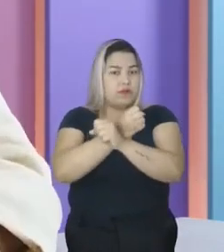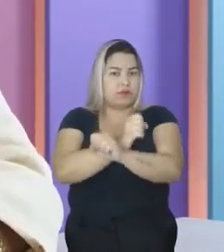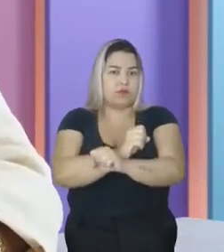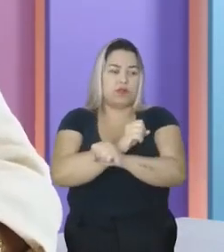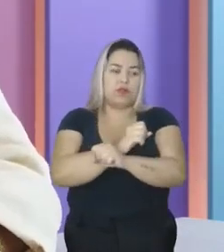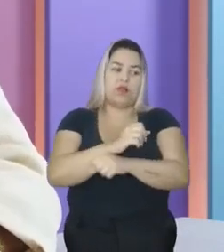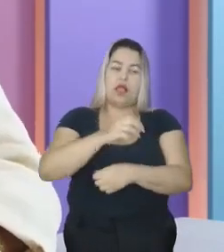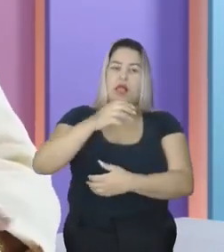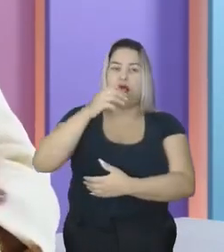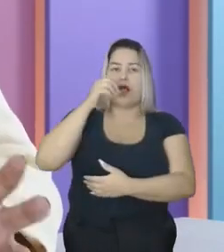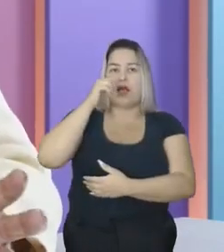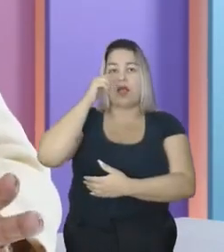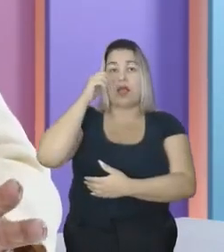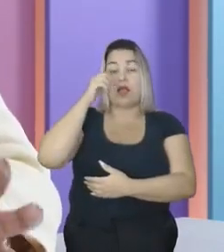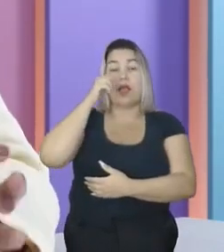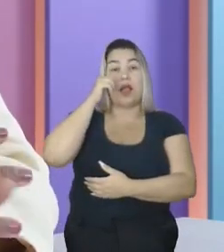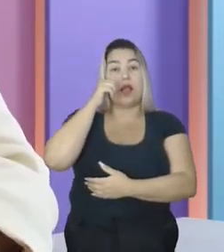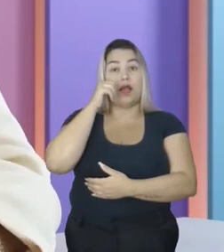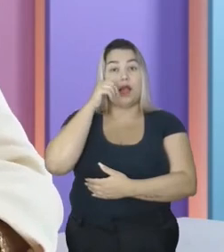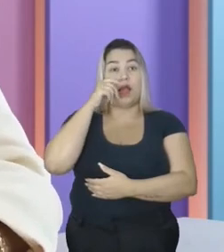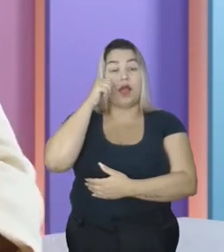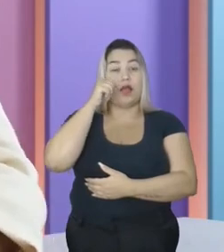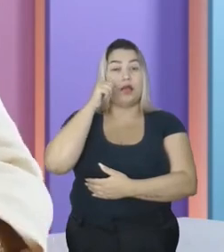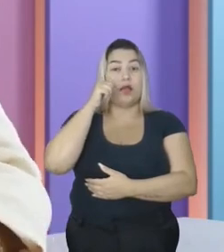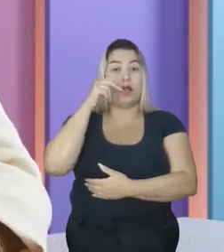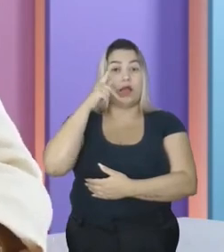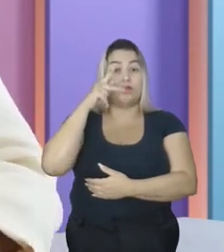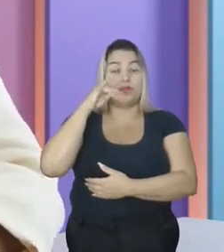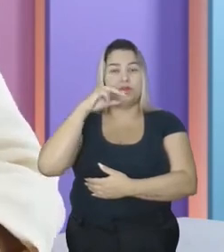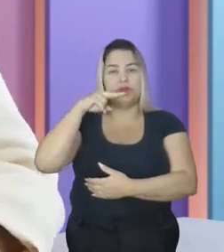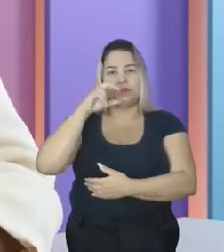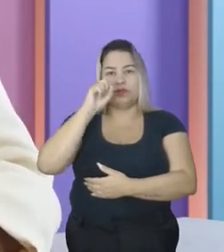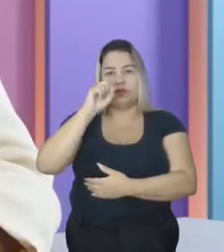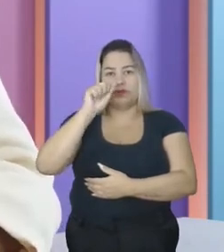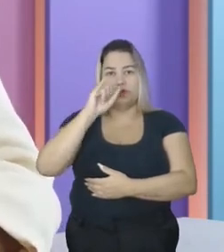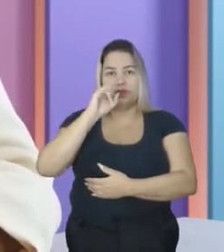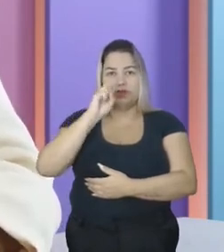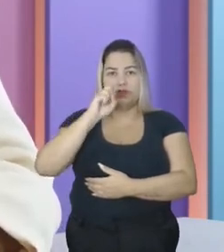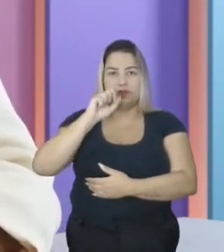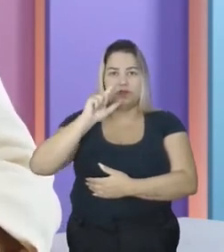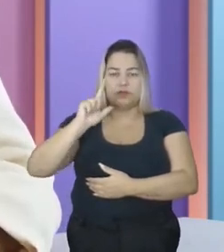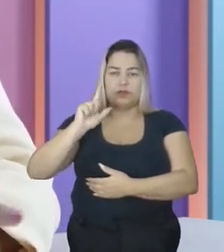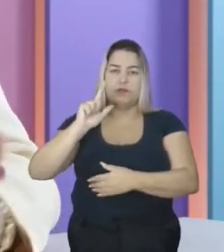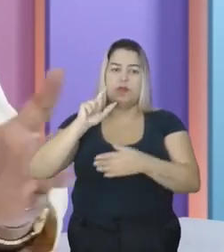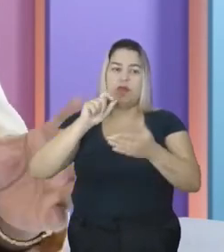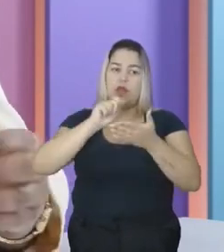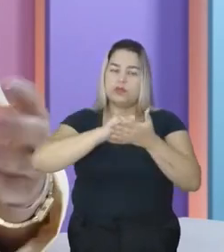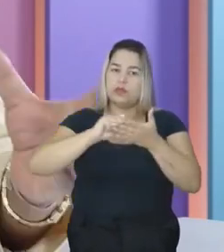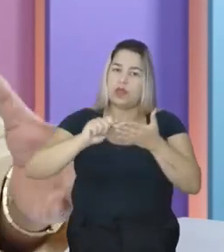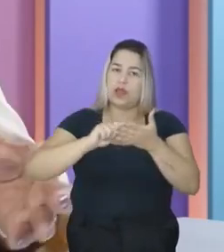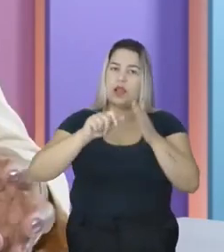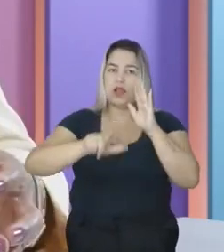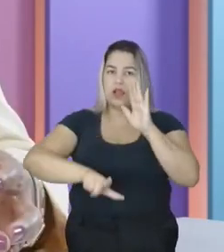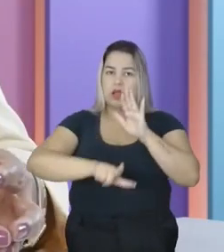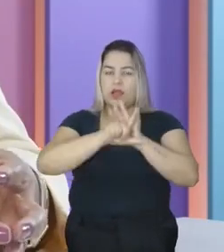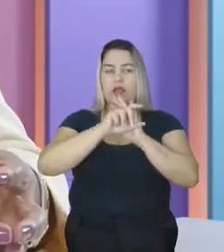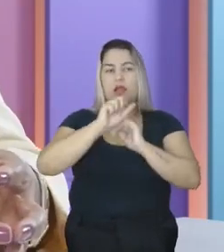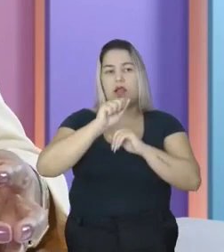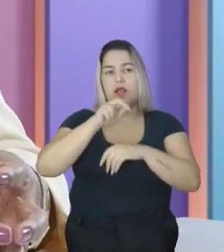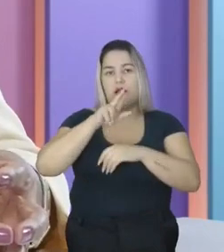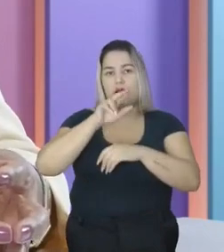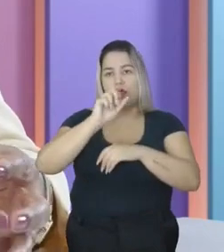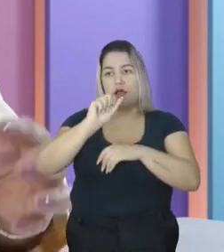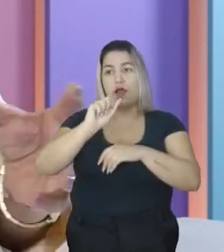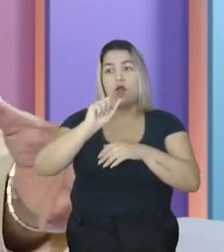princesa Isabel, quando assina a Lei Áurea, tá? A Lei Áurea é um